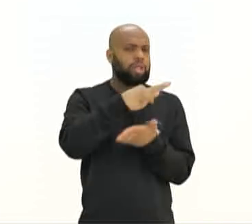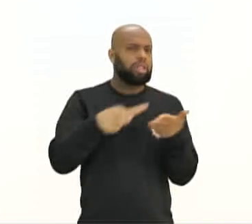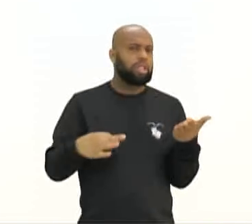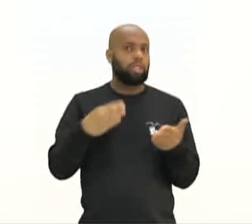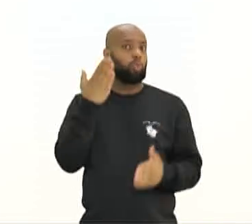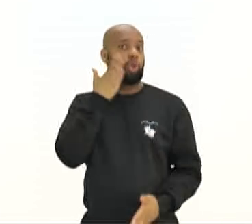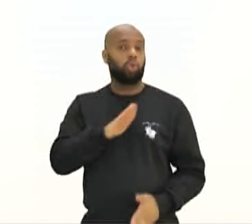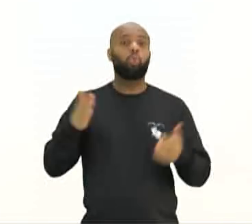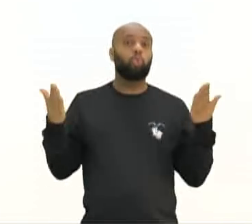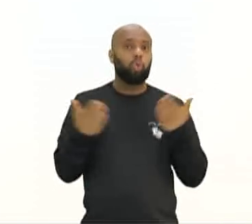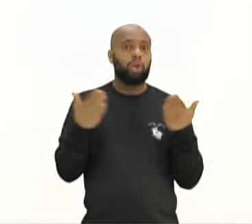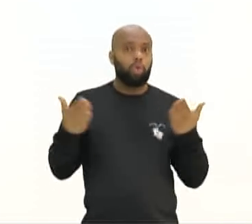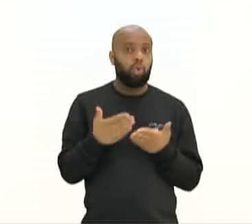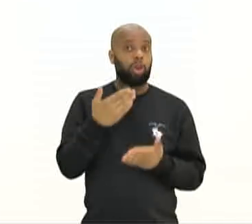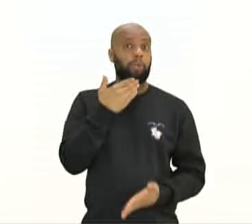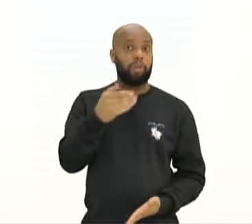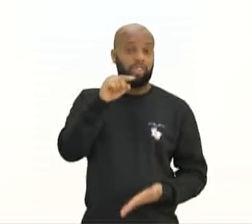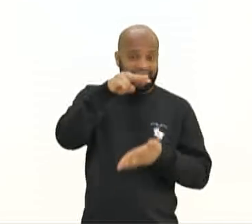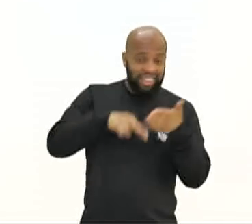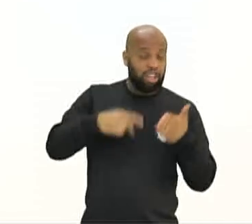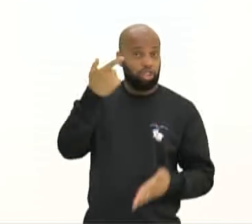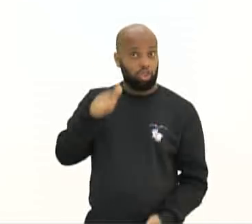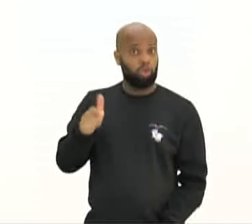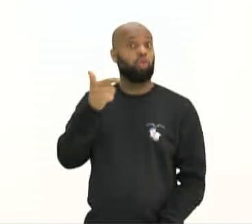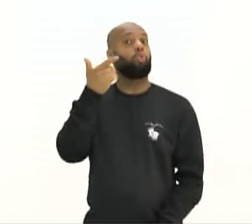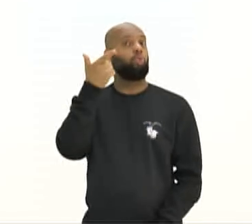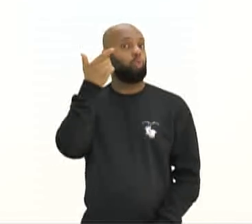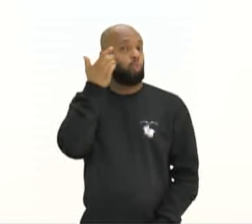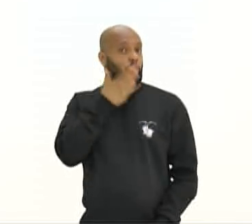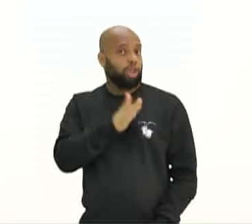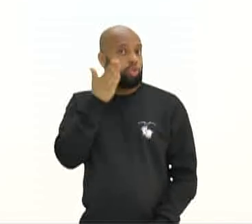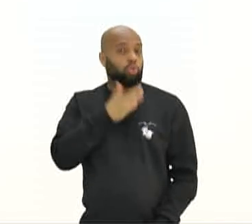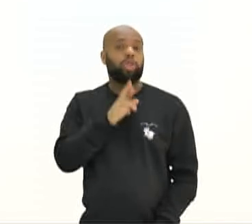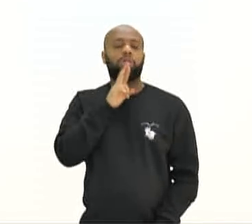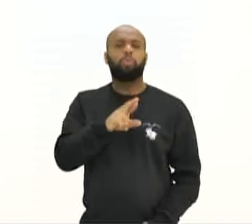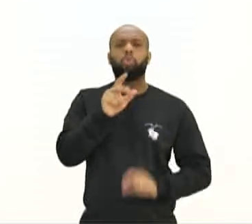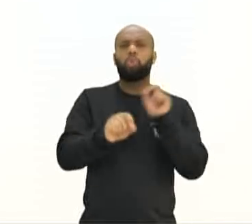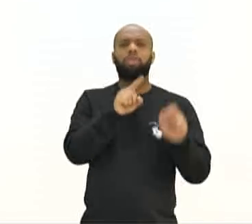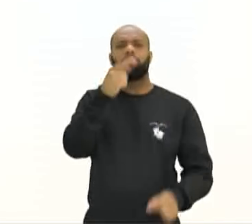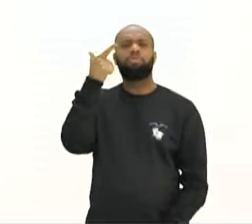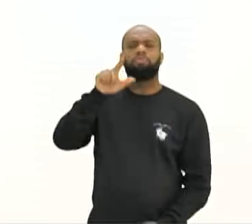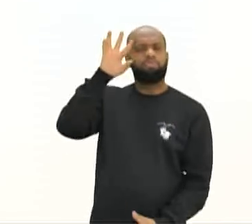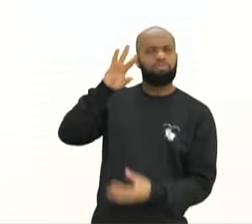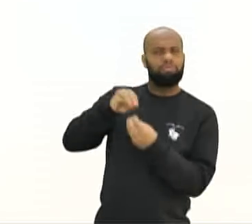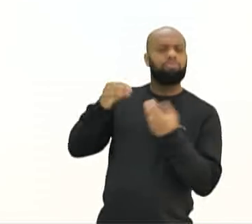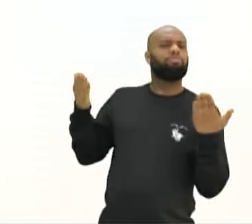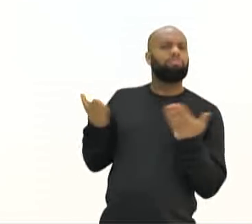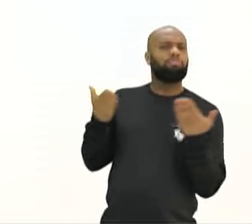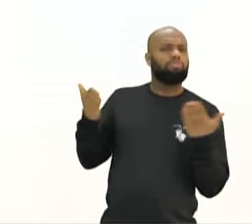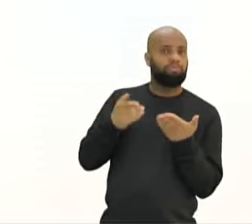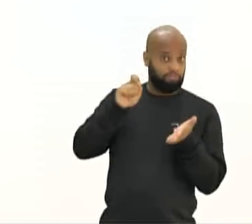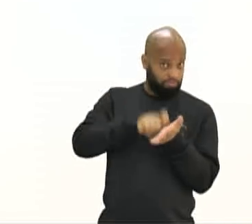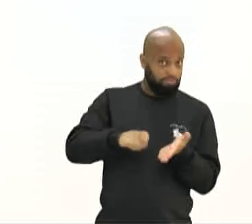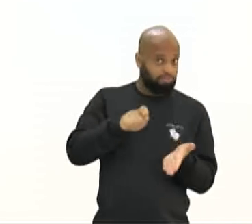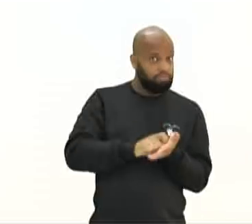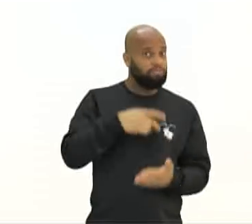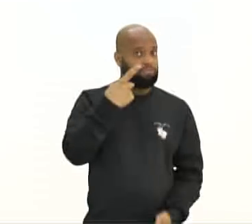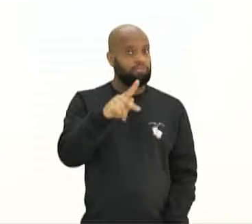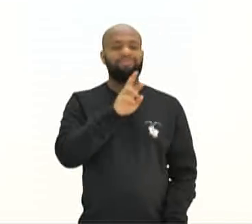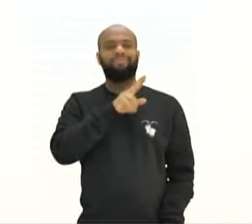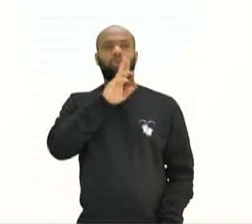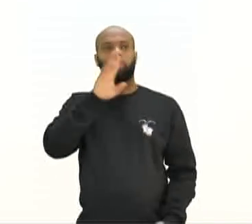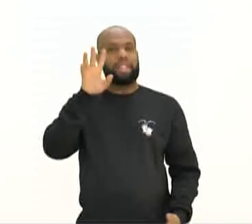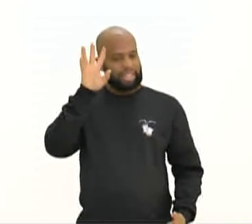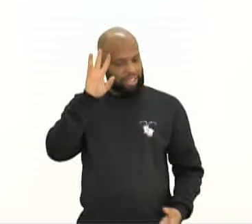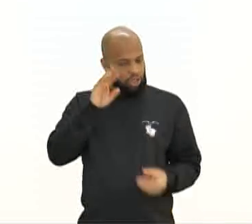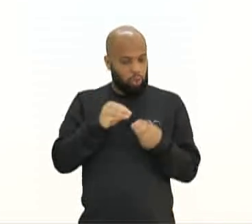trecho? Então, vou pedir para que vocês releiam o trecho e digam o que você consegue compreender. E você não é para você